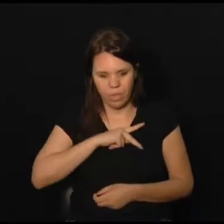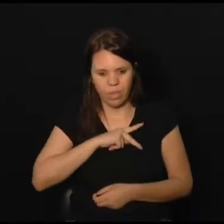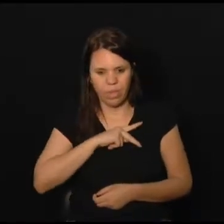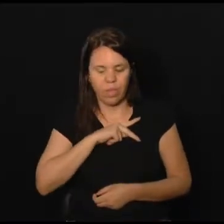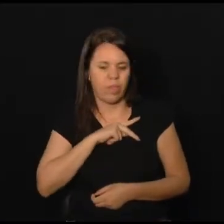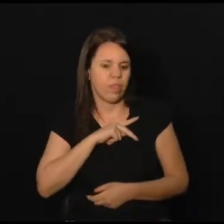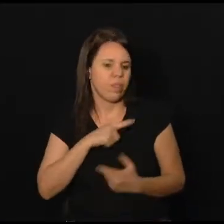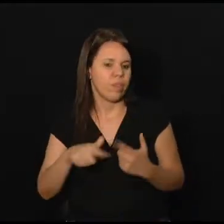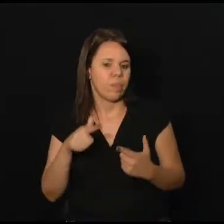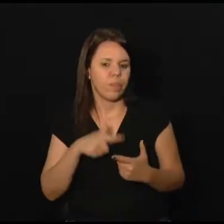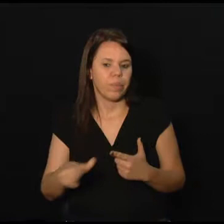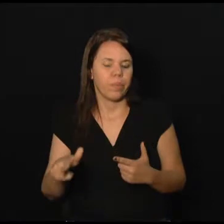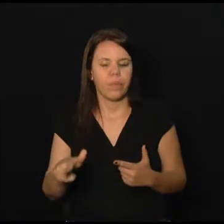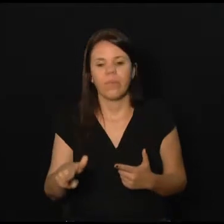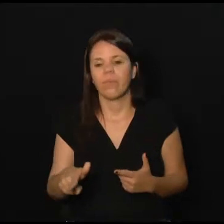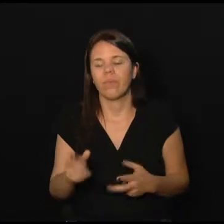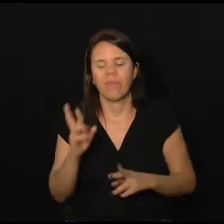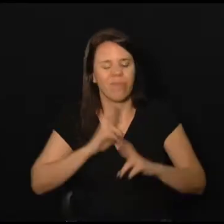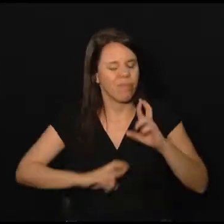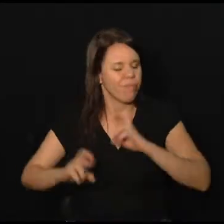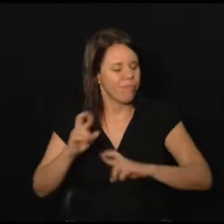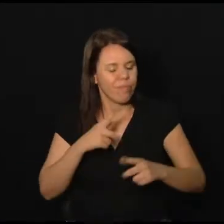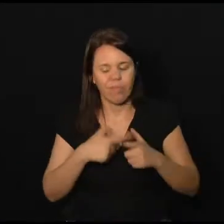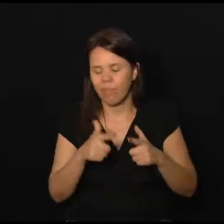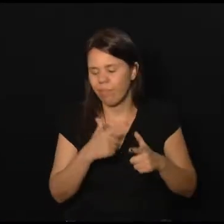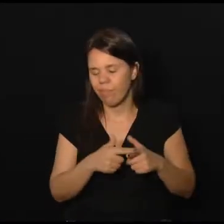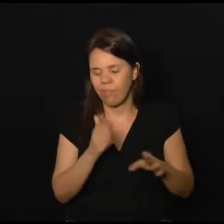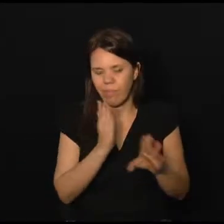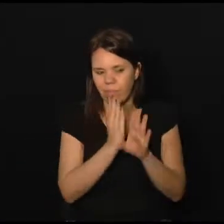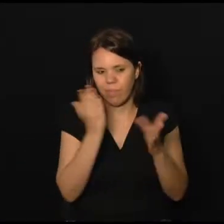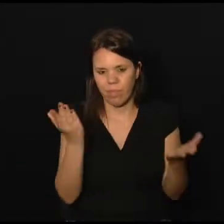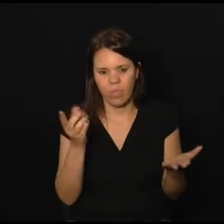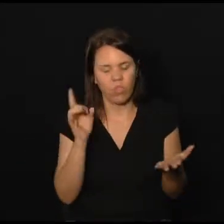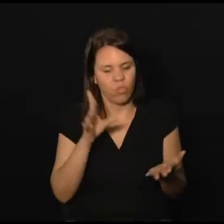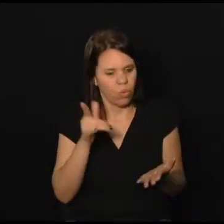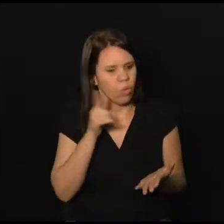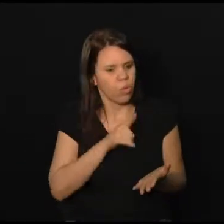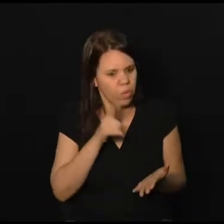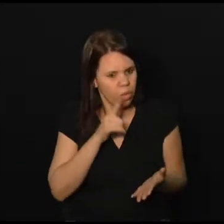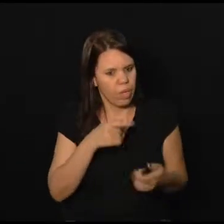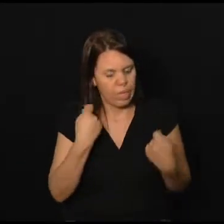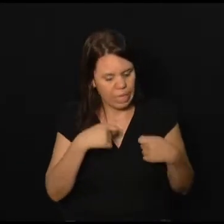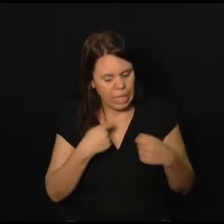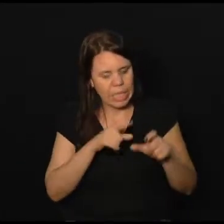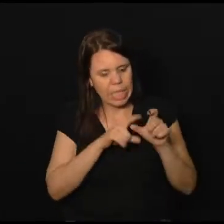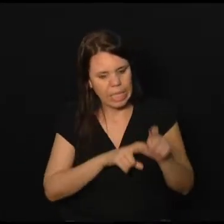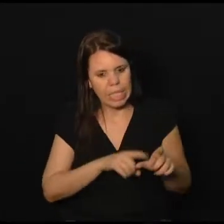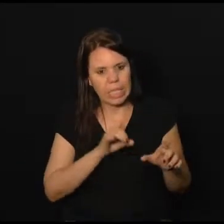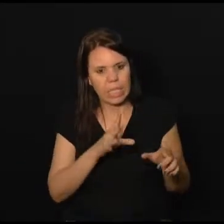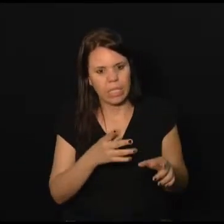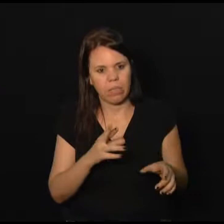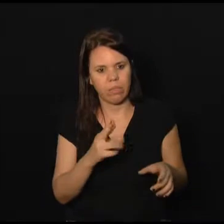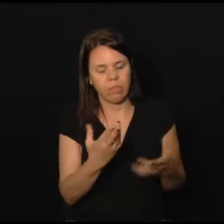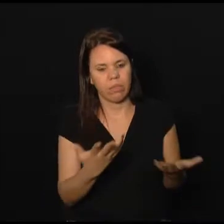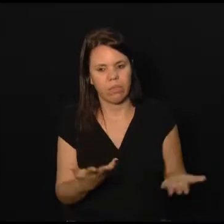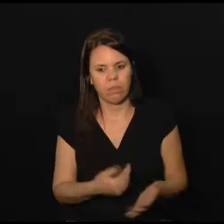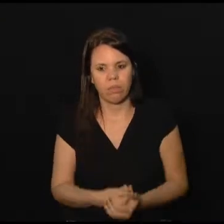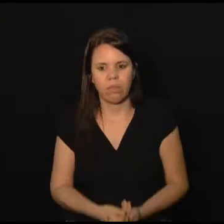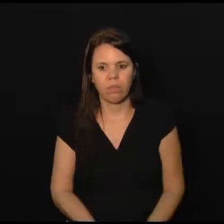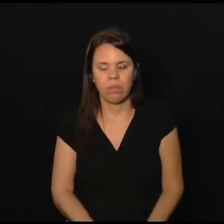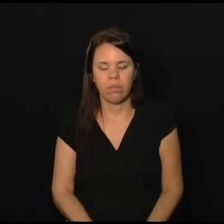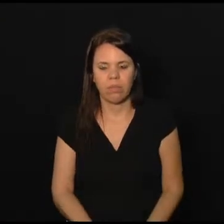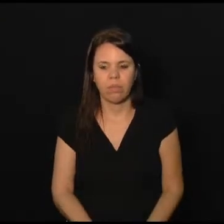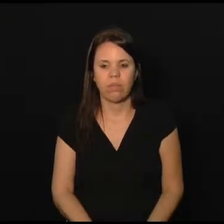noção do problema. Ele não consegue analisar o problema. Ele consegue analisar a necessidade dele e o que ele deve fazer para solucionar